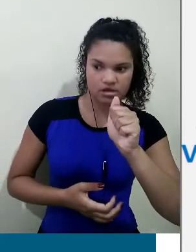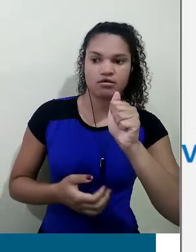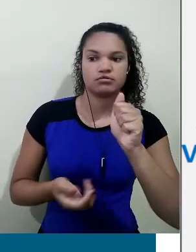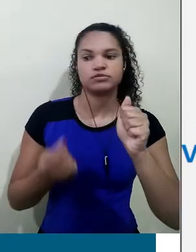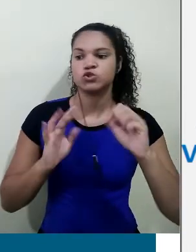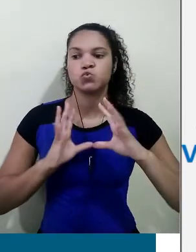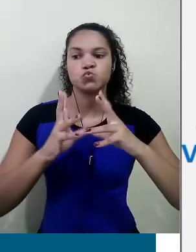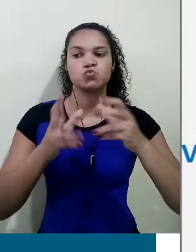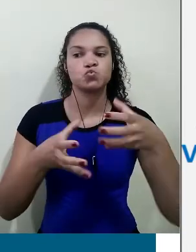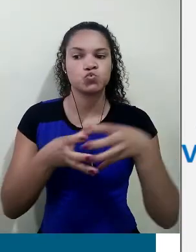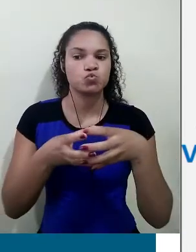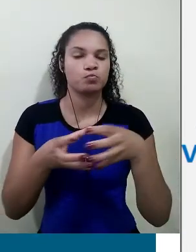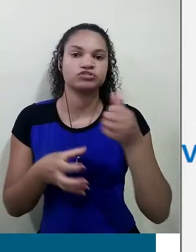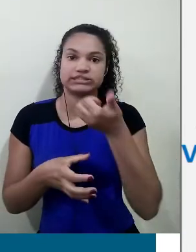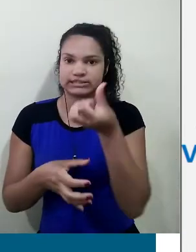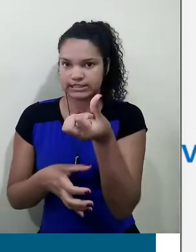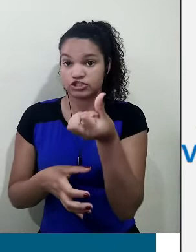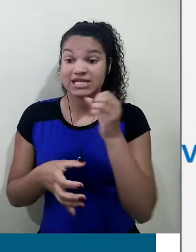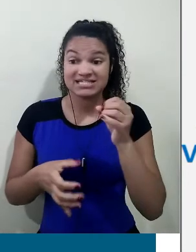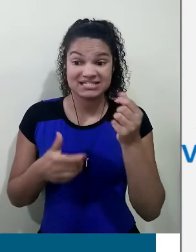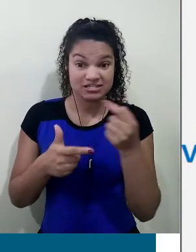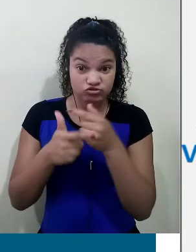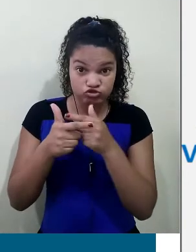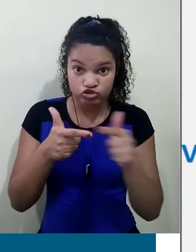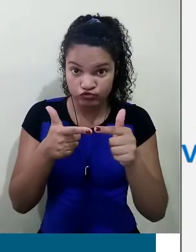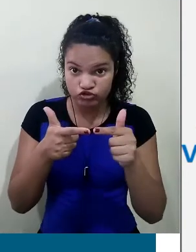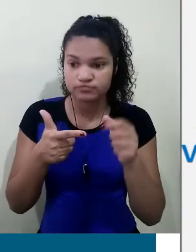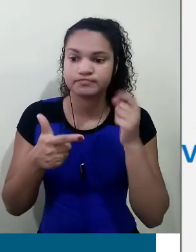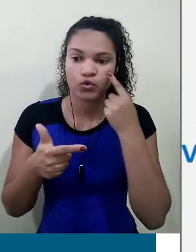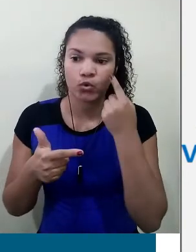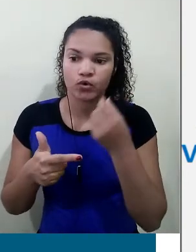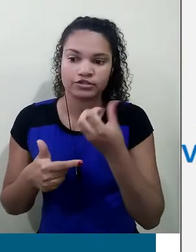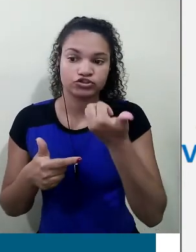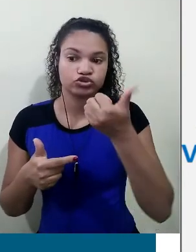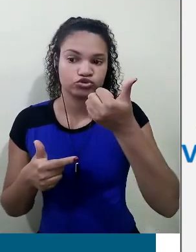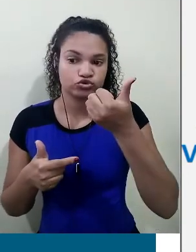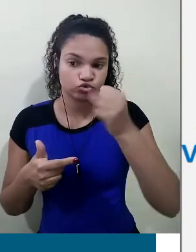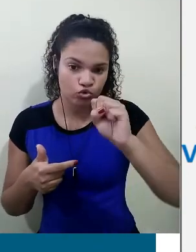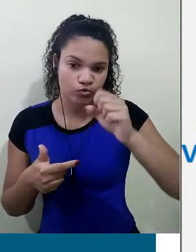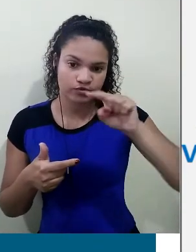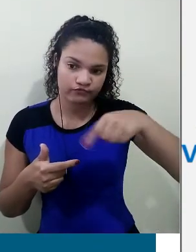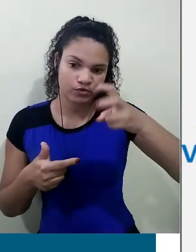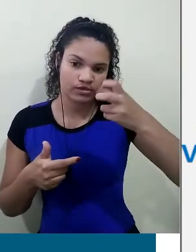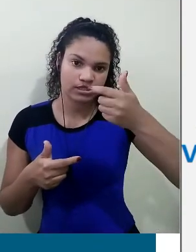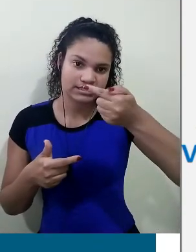duplos heterozigotos. Se nós fizermos a divisão e multiplicarmos por 100, vamos obter uma percentagem de